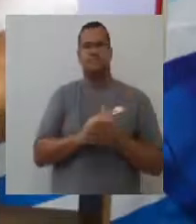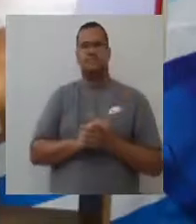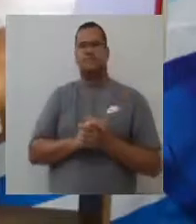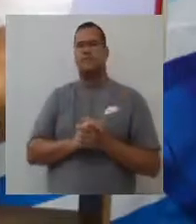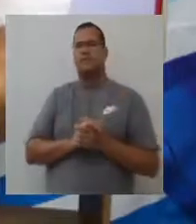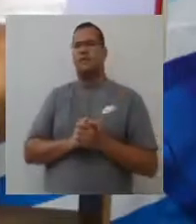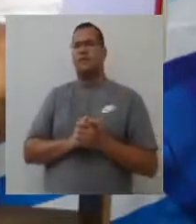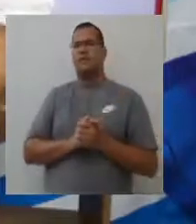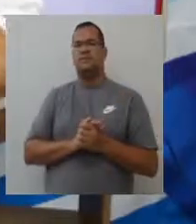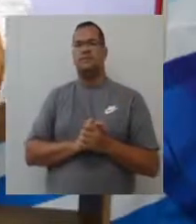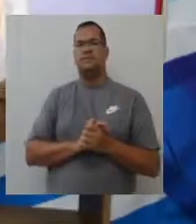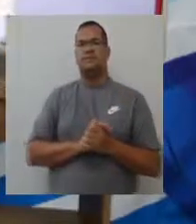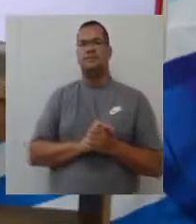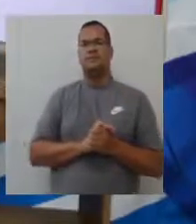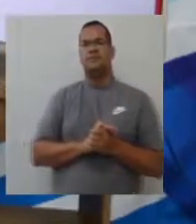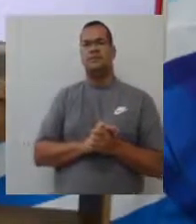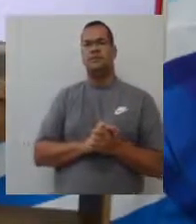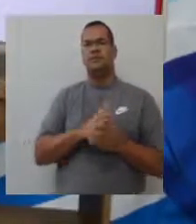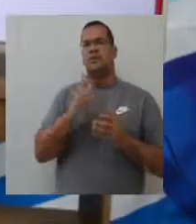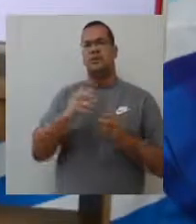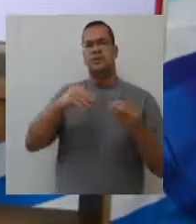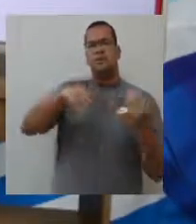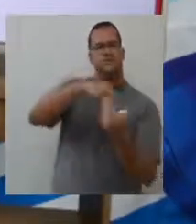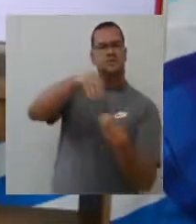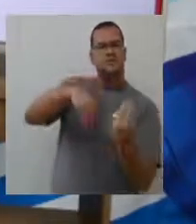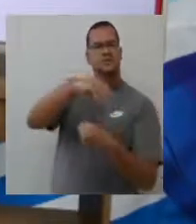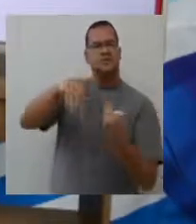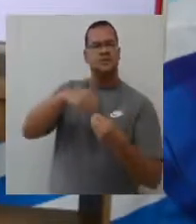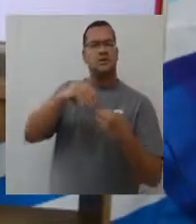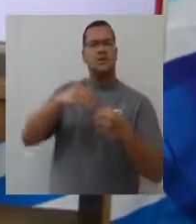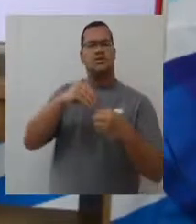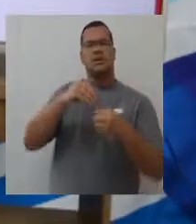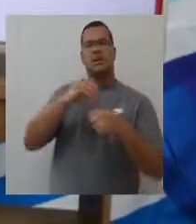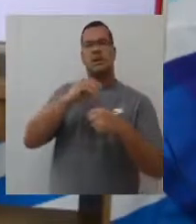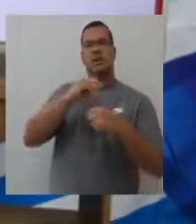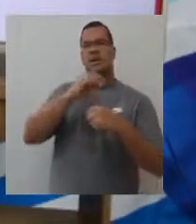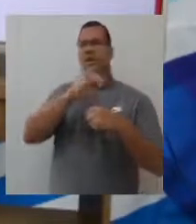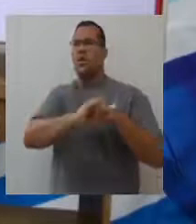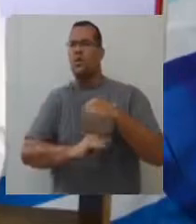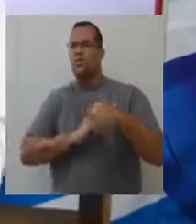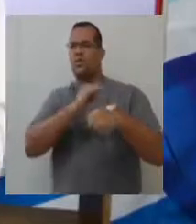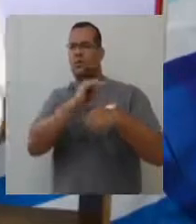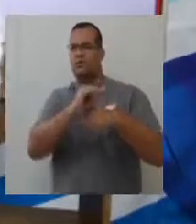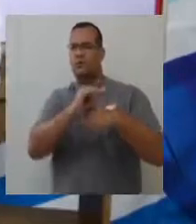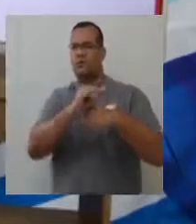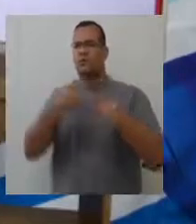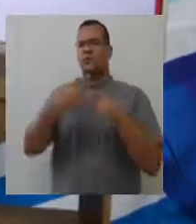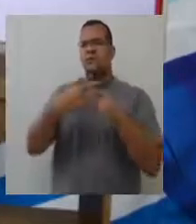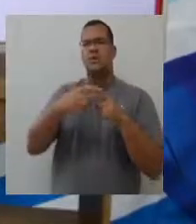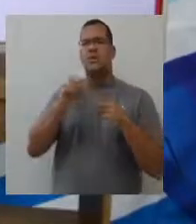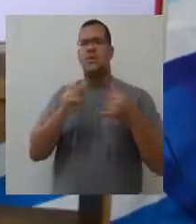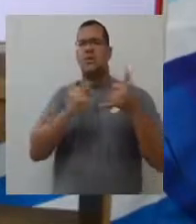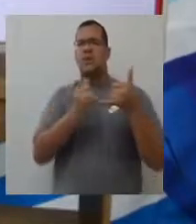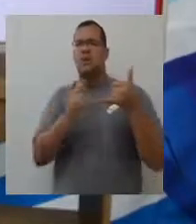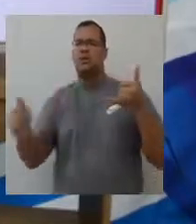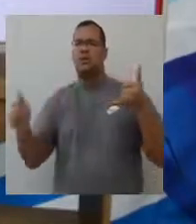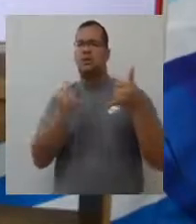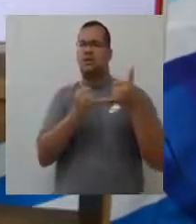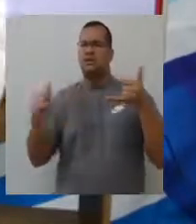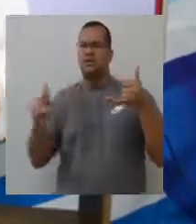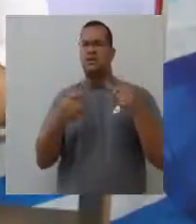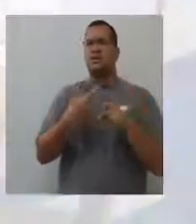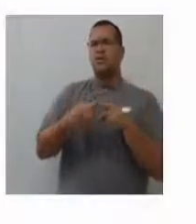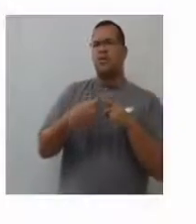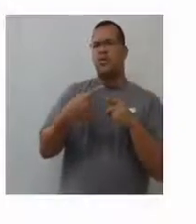Pessoal, próximo vai ser solução iônica ou eletrolítica. Por que ela pode ser chamada de eletrolítica? Porque essa